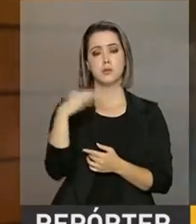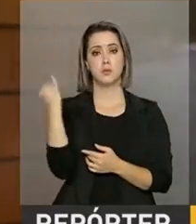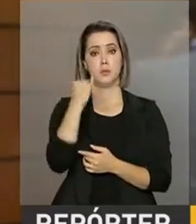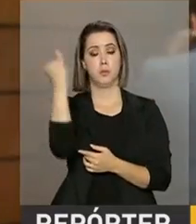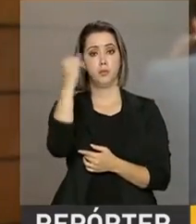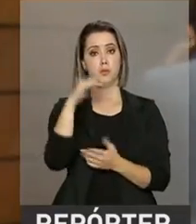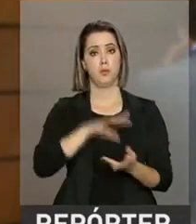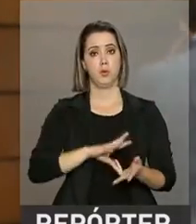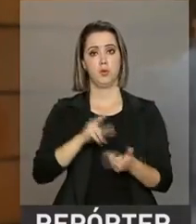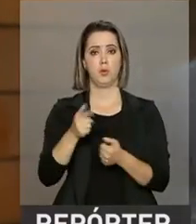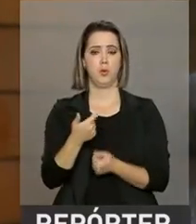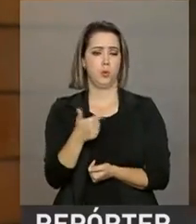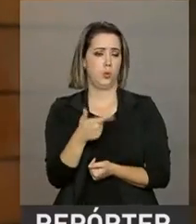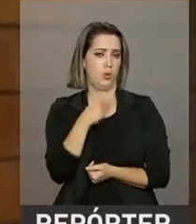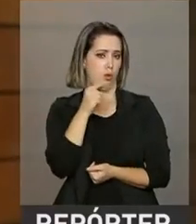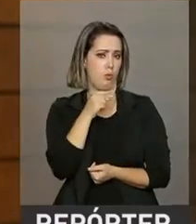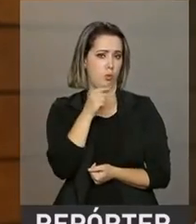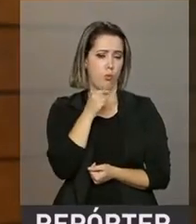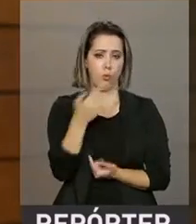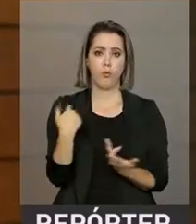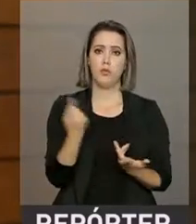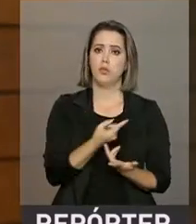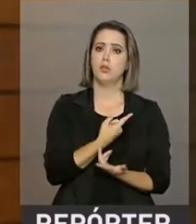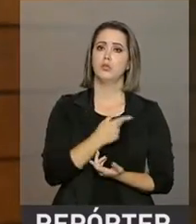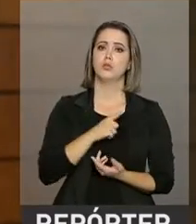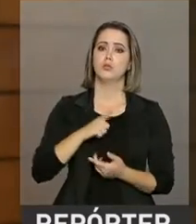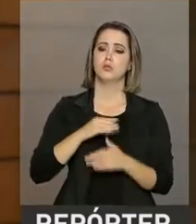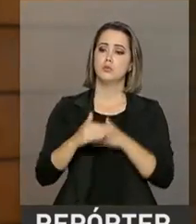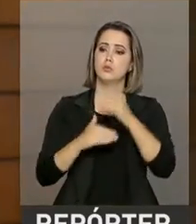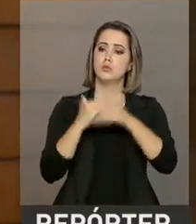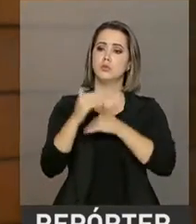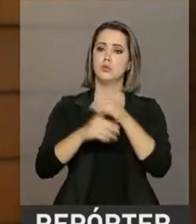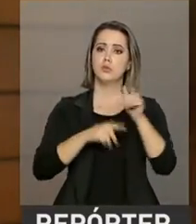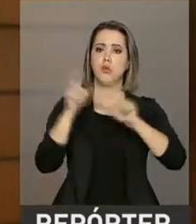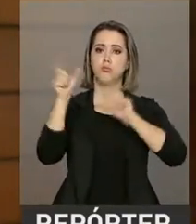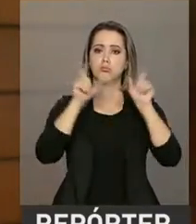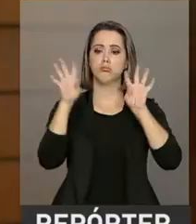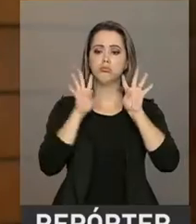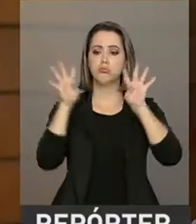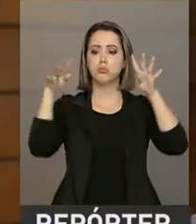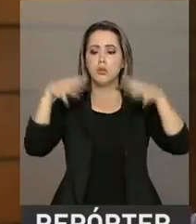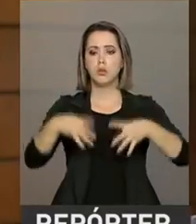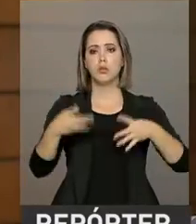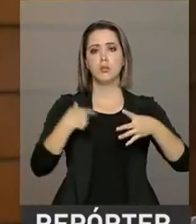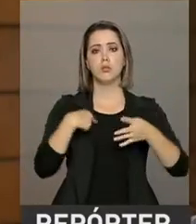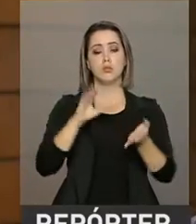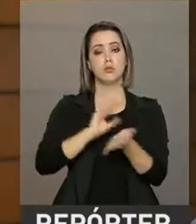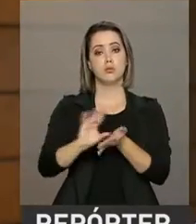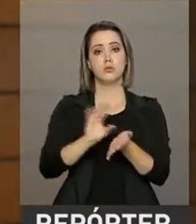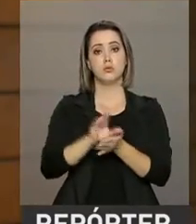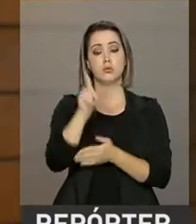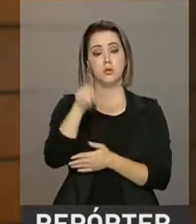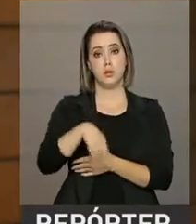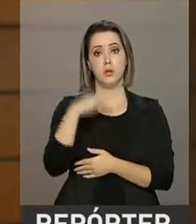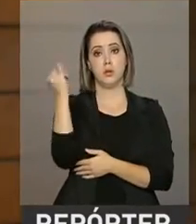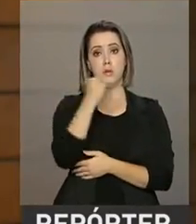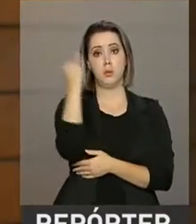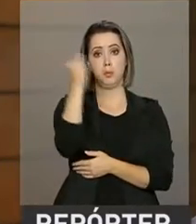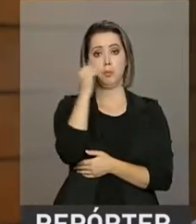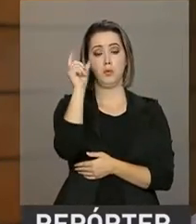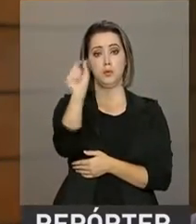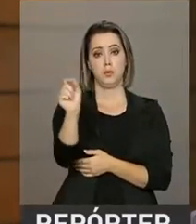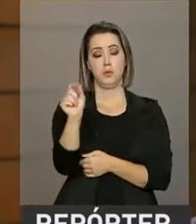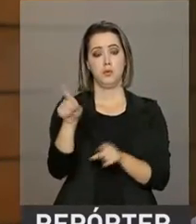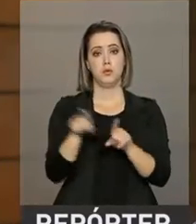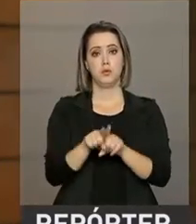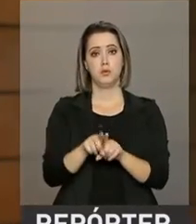de perto. Eu não tenho dúvida que nós estamos num momento de crescente atração de investimentos estrangeiros, que são muito importantes, não apenas pelo volume